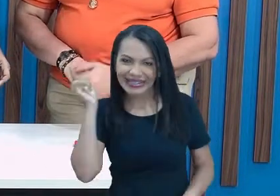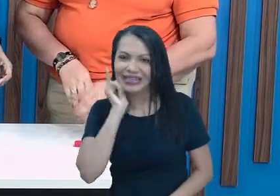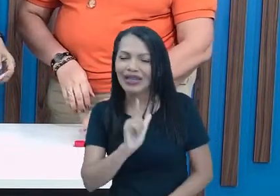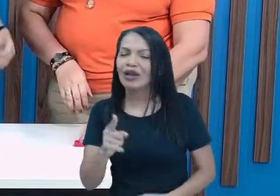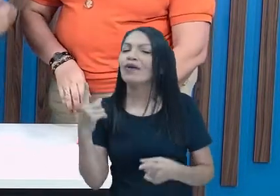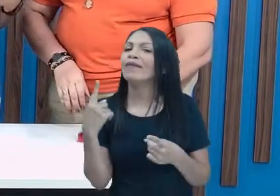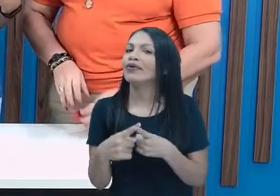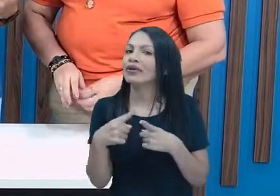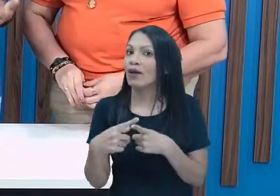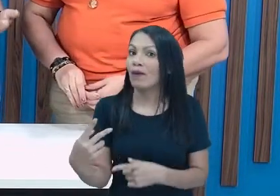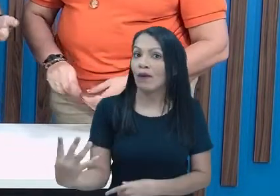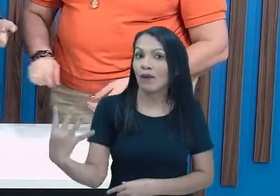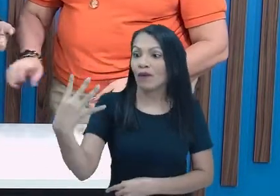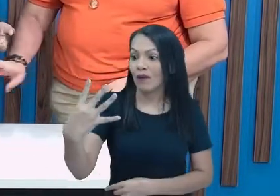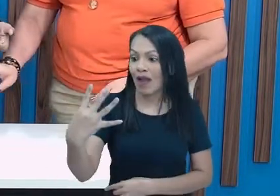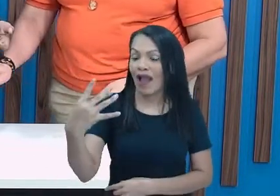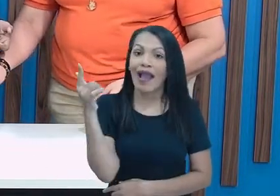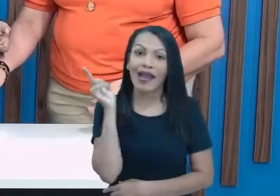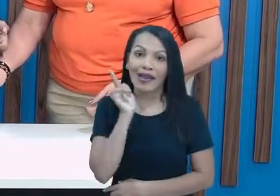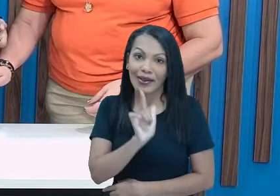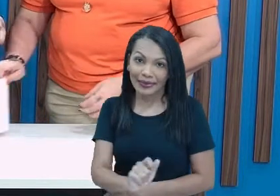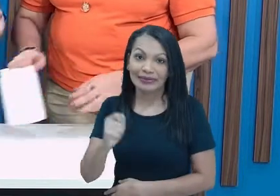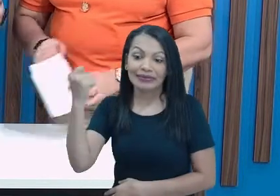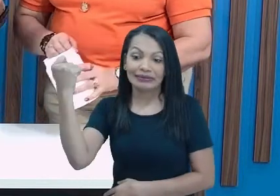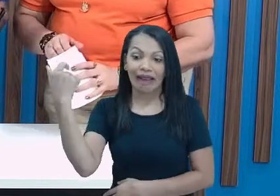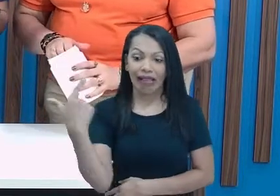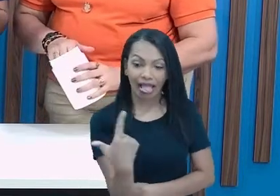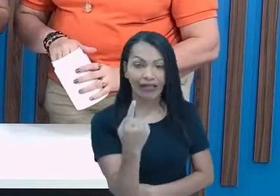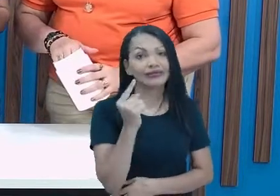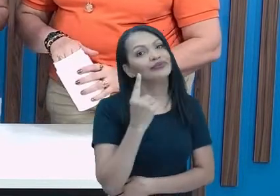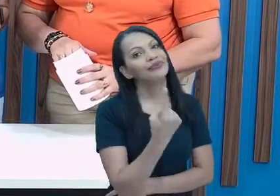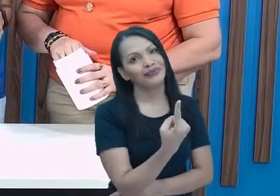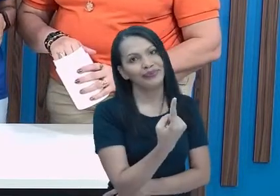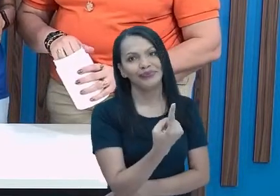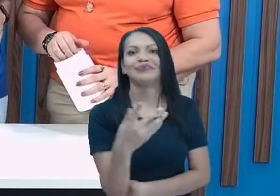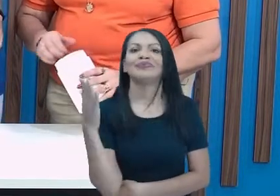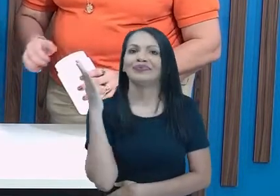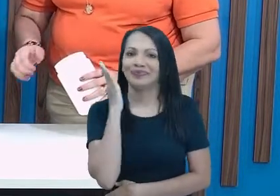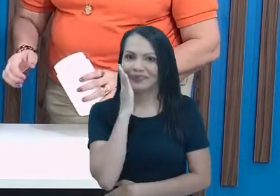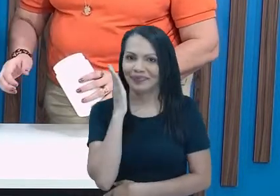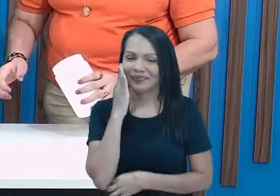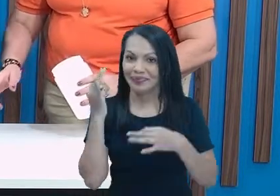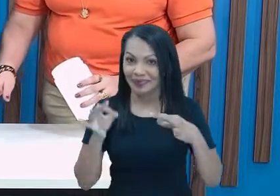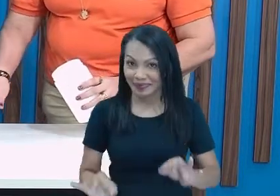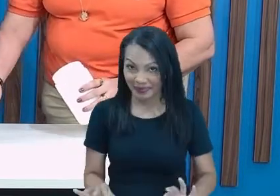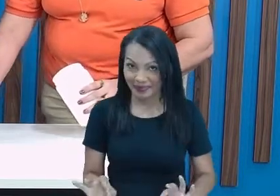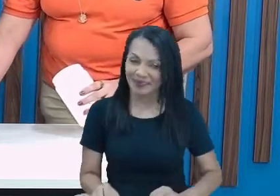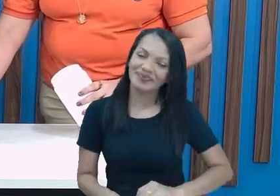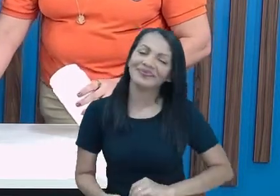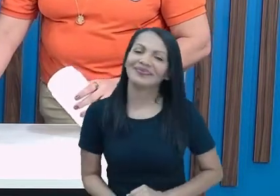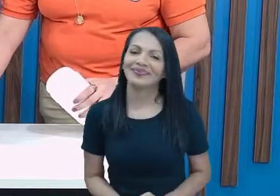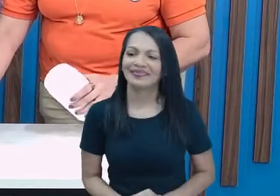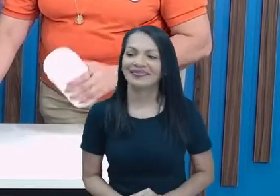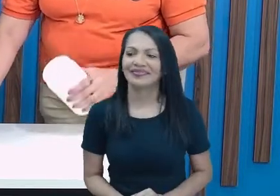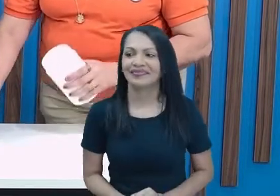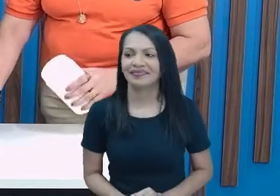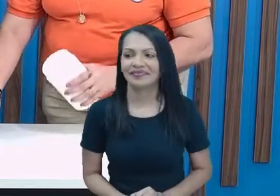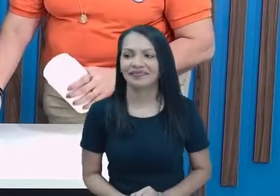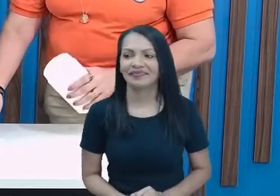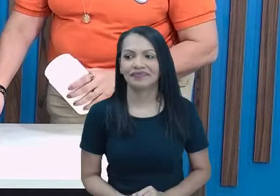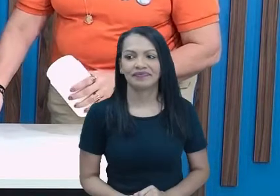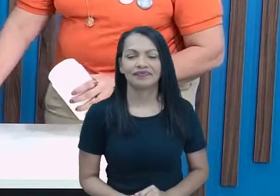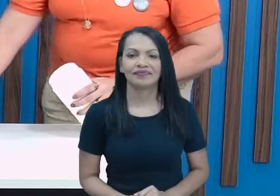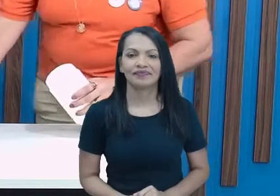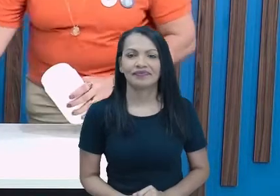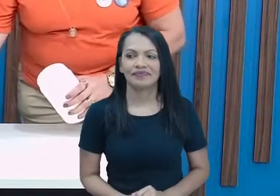4 tampinhas. Eu E eu acertei mais apenas tampinhas que a uma. professora Iris. E a Vamos- professora Iris acertou só uma. Vai usar mais? Podemos deixar aqui. Vai usar mais o pote?